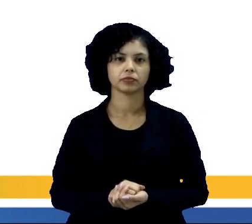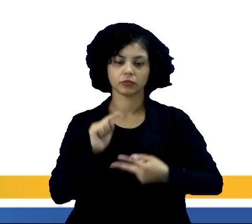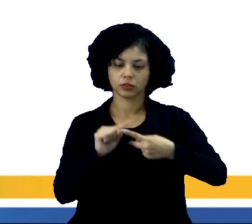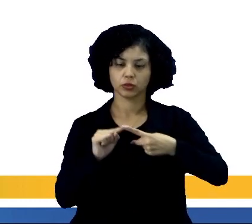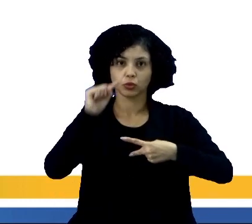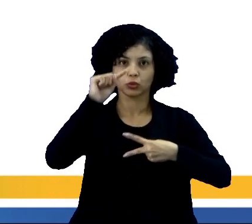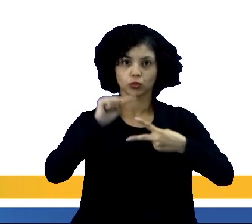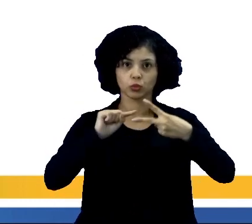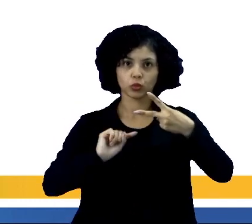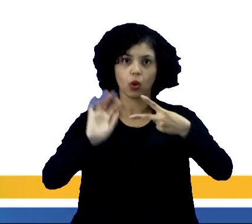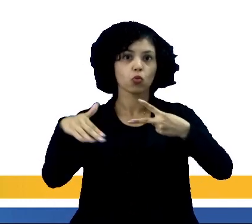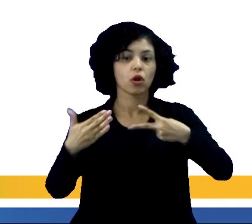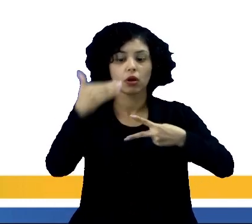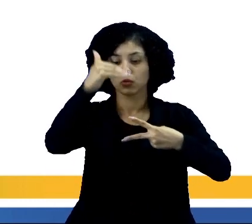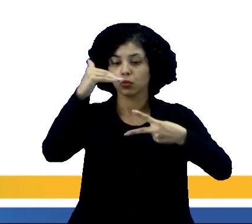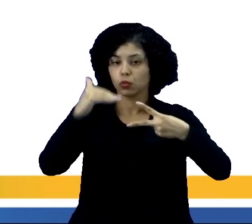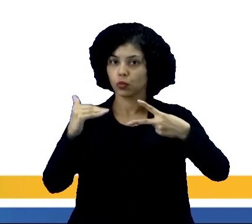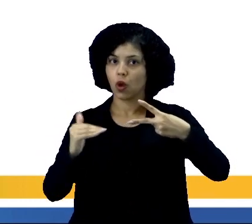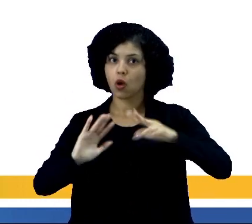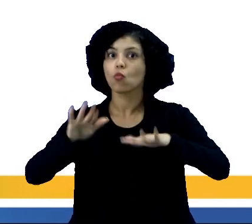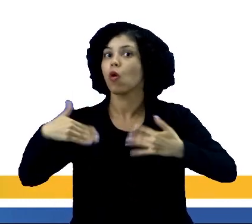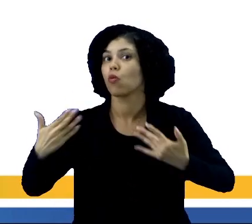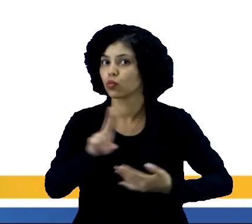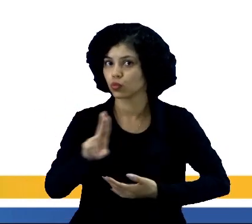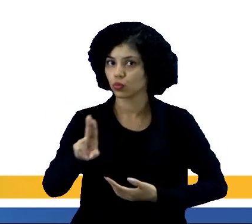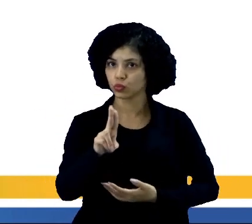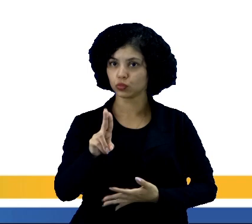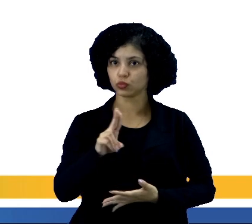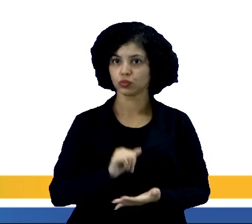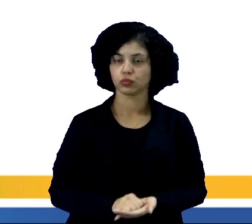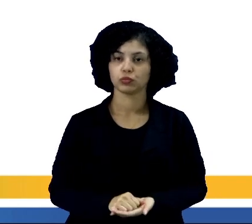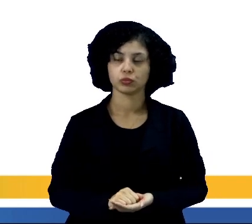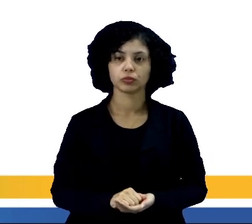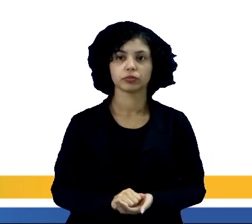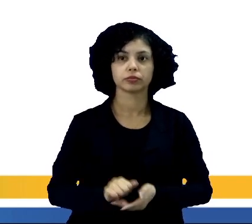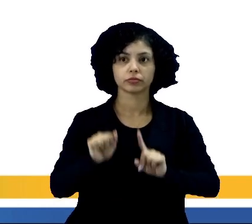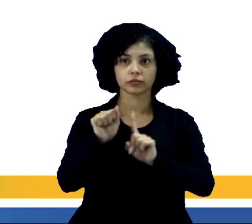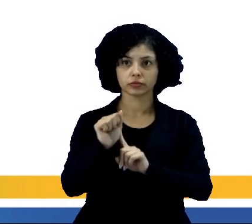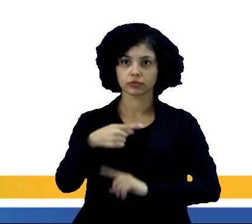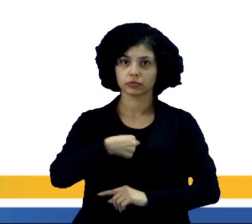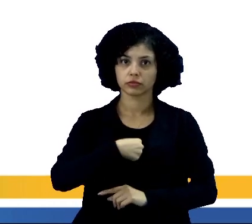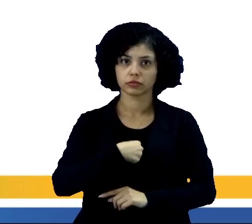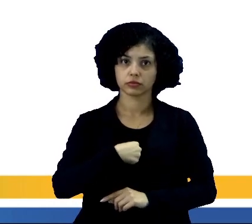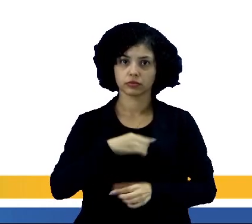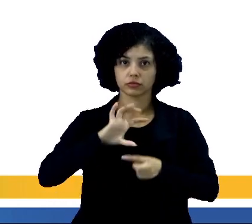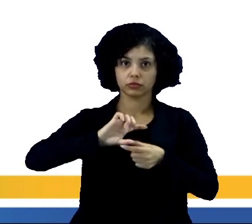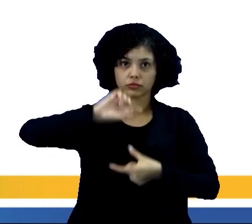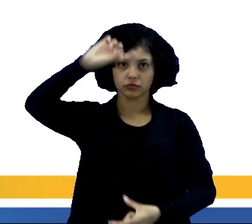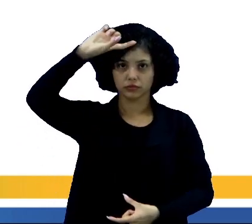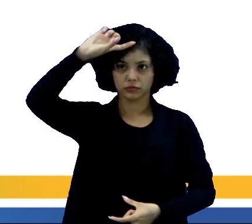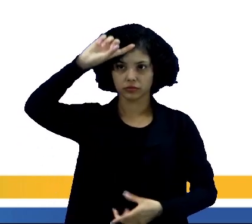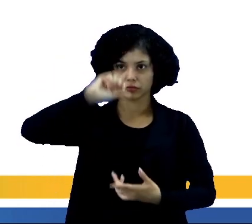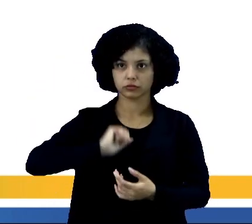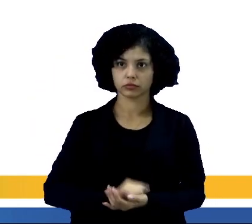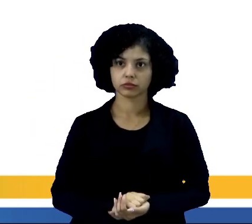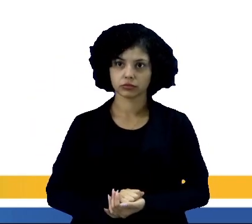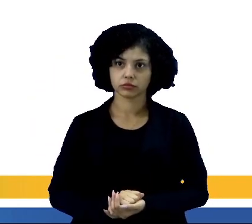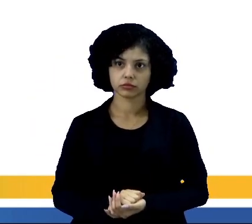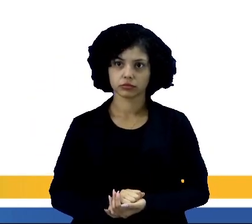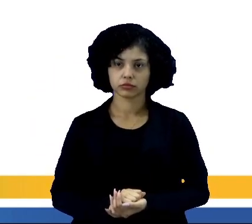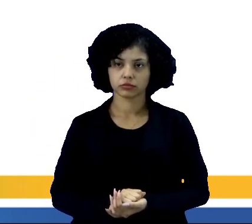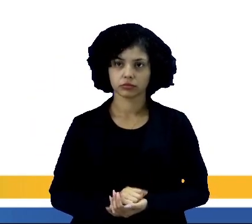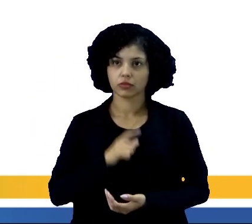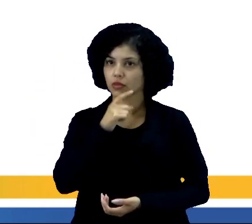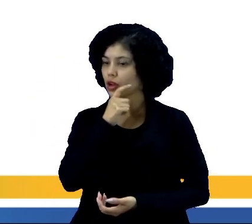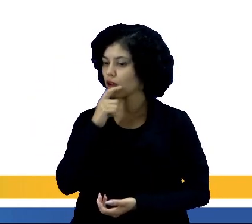região apendicular, nessa sequência, axial e apendicular. Vamos às alternativas. A, esterno e fêmur.